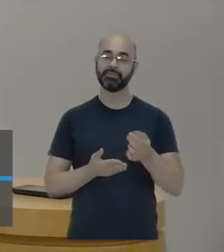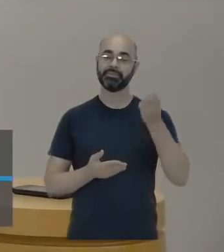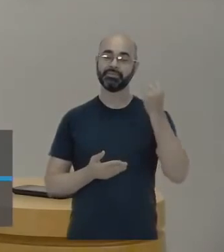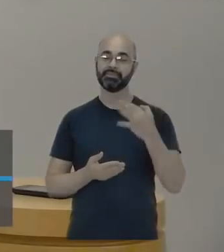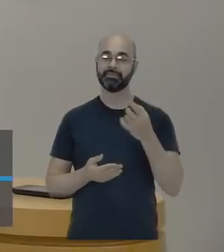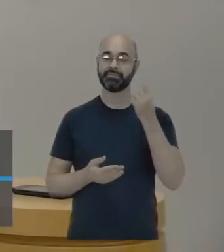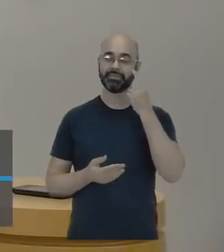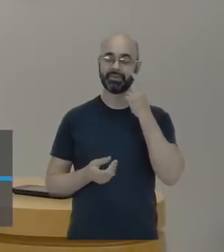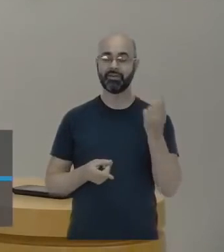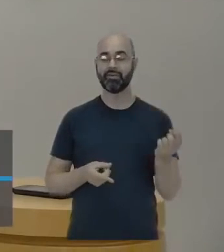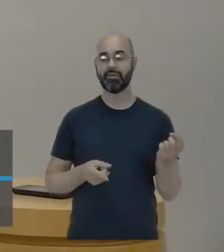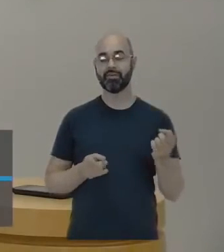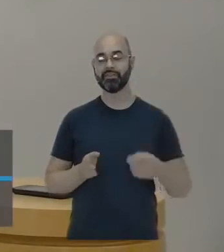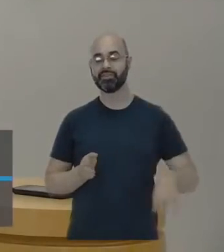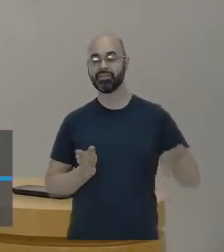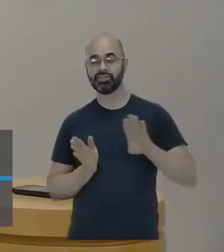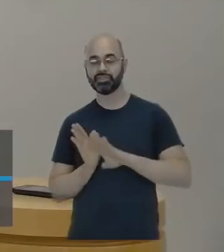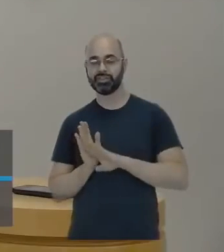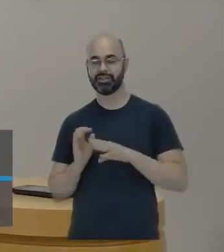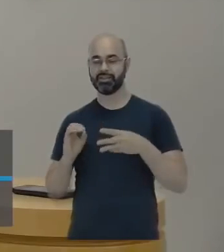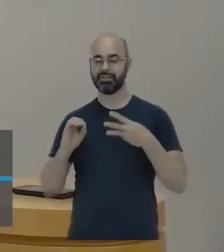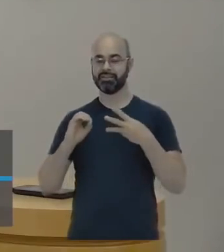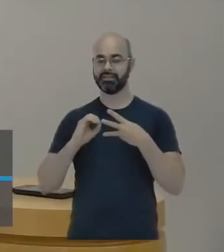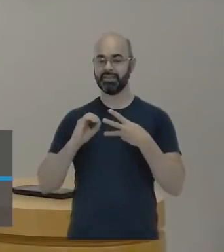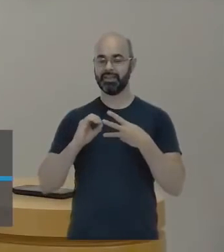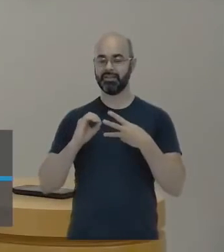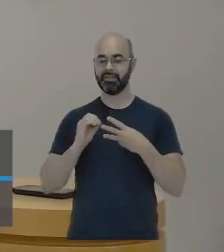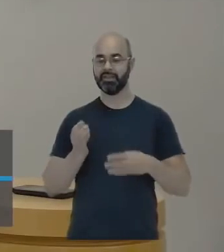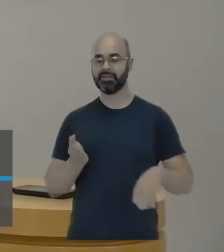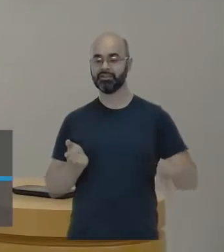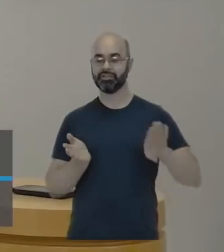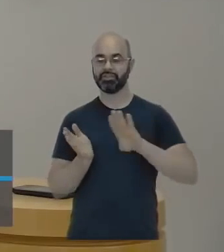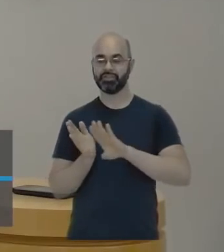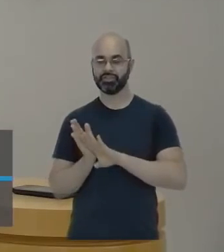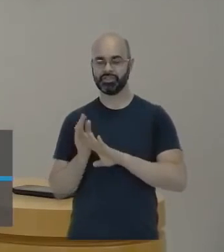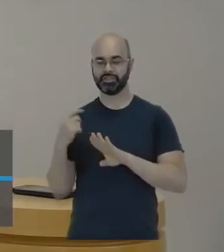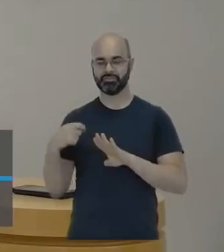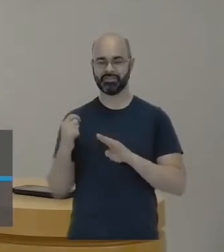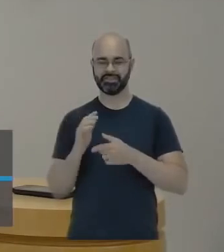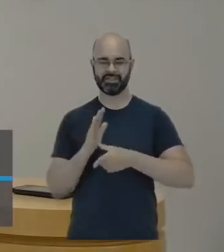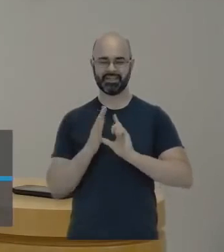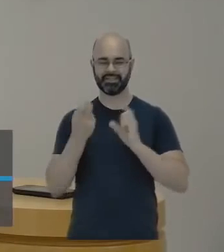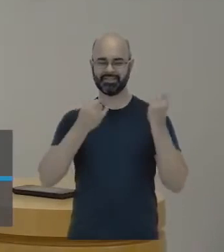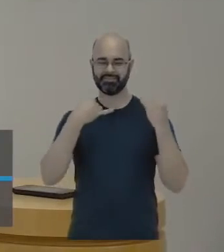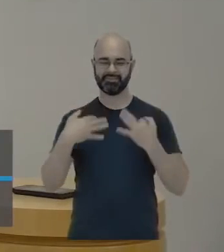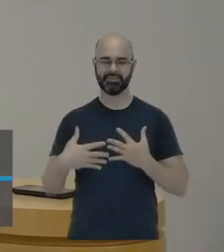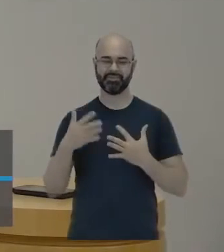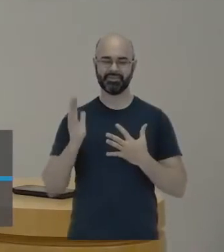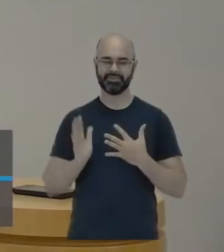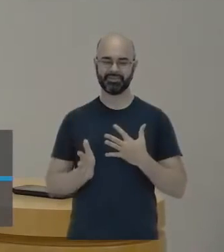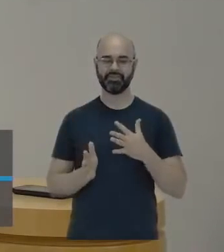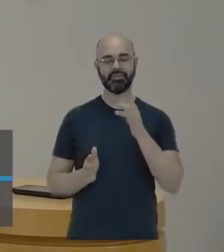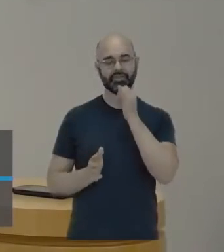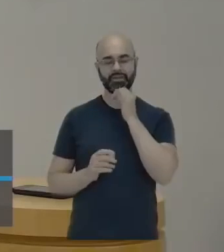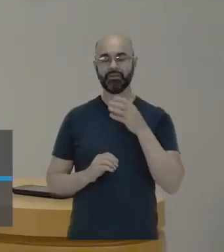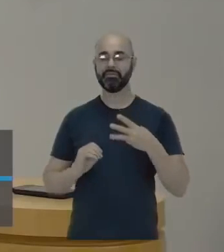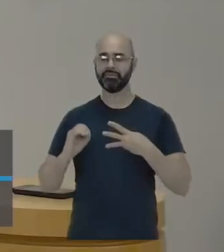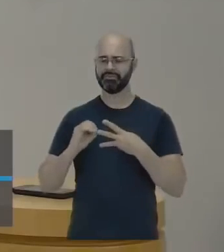nutriente precisa chegar na célula. Já foi falado lá na resposta, né, do professor e do aluno anteriormente. Então, imagina, a